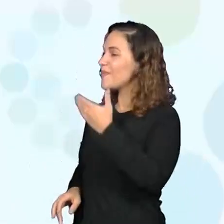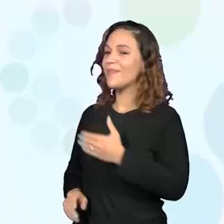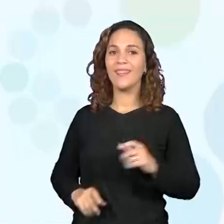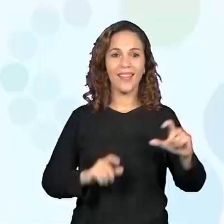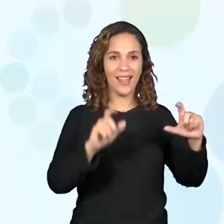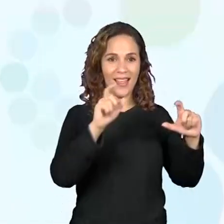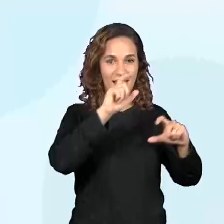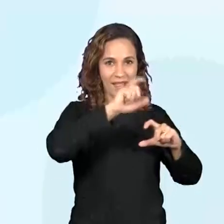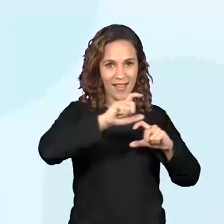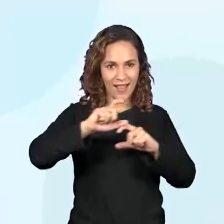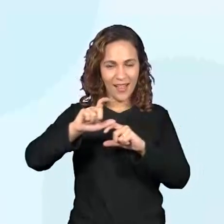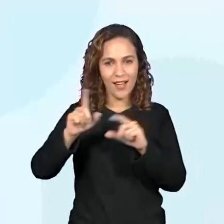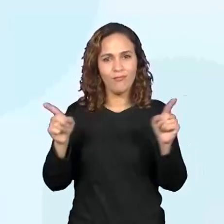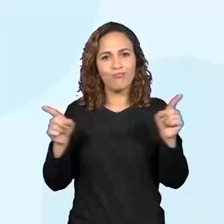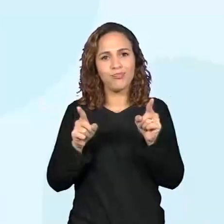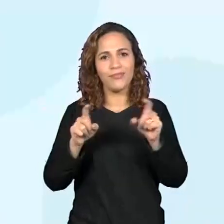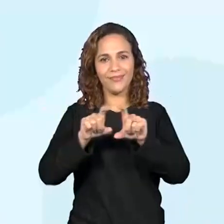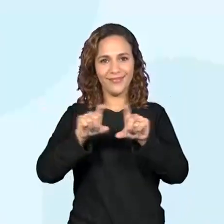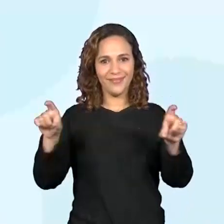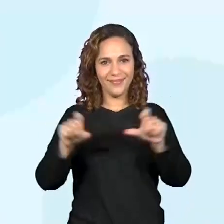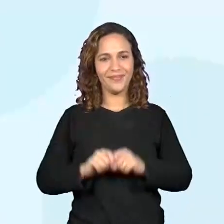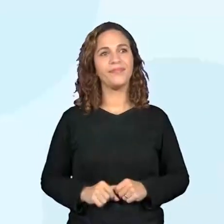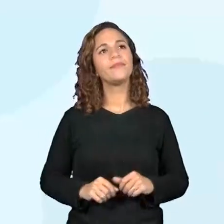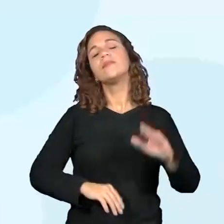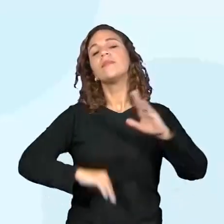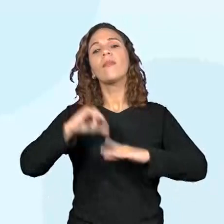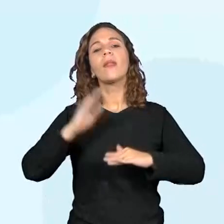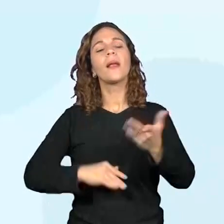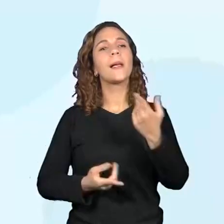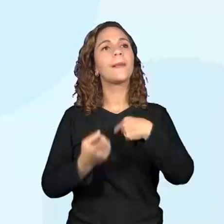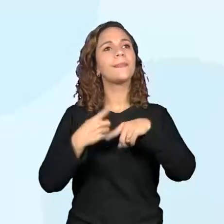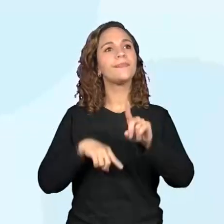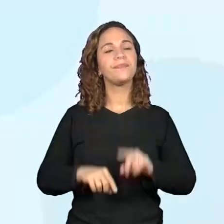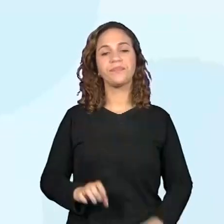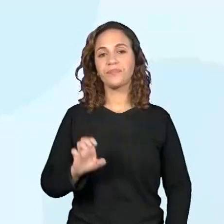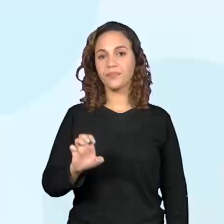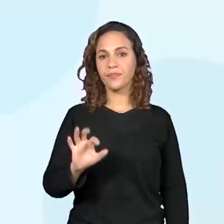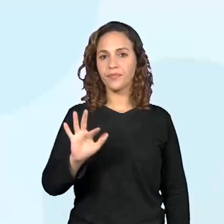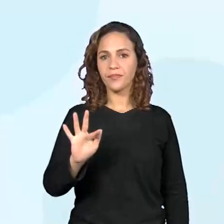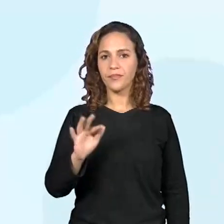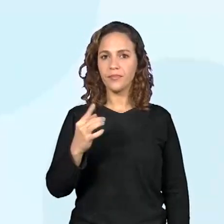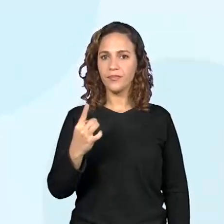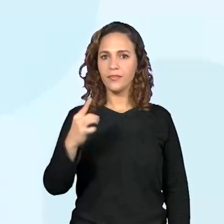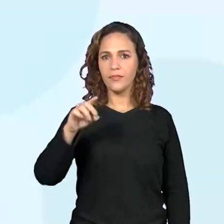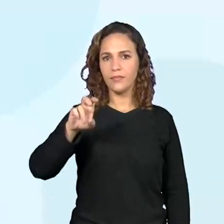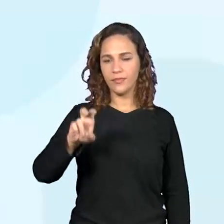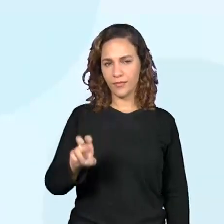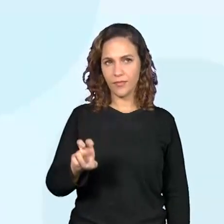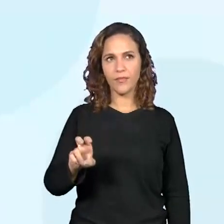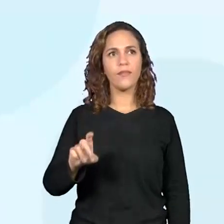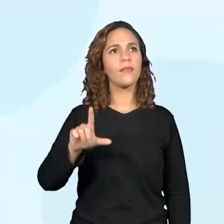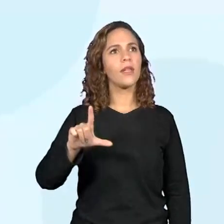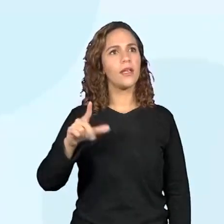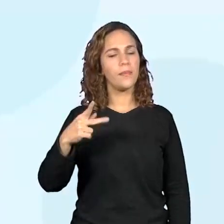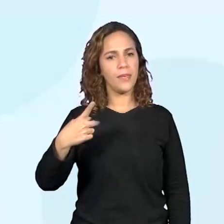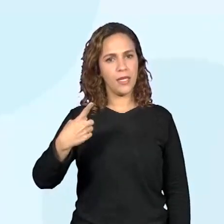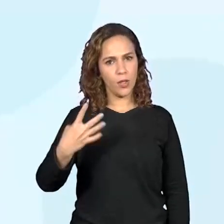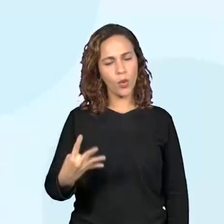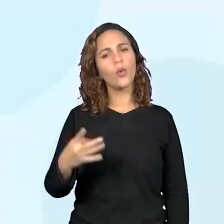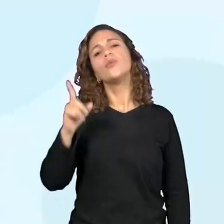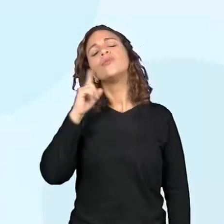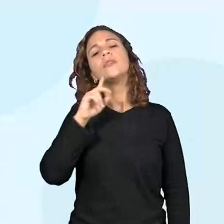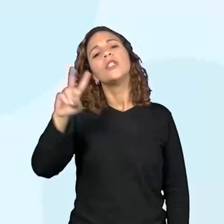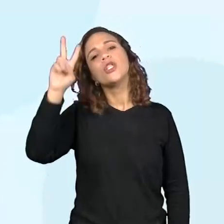tirinhas. E a habilidade, professor? A habilidade é construir o sentido de histórias